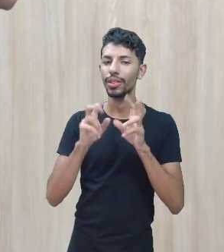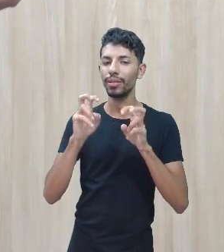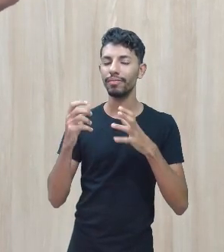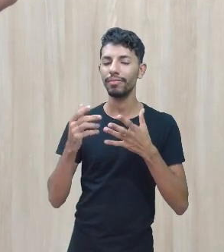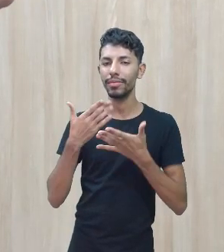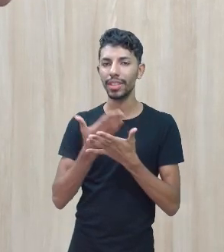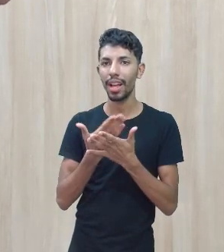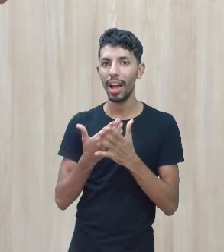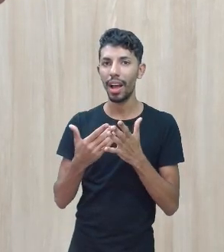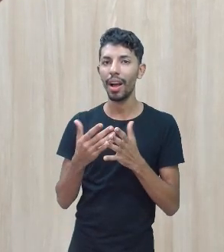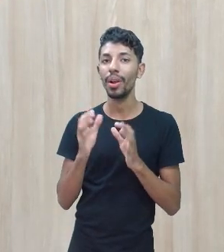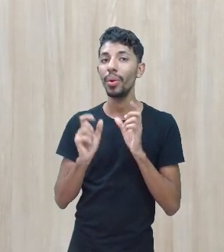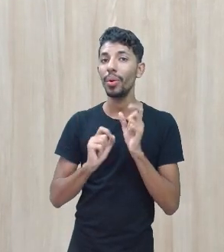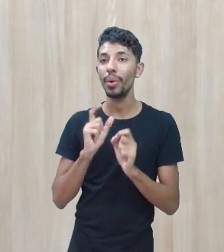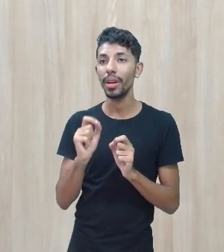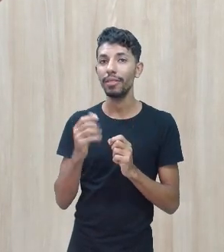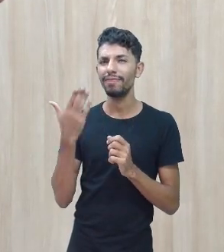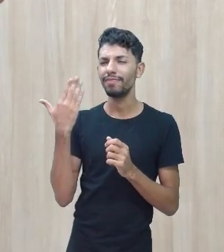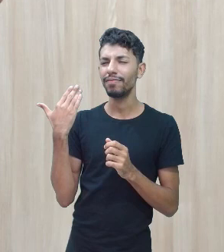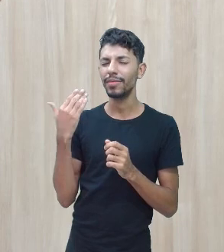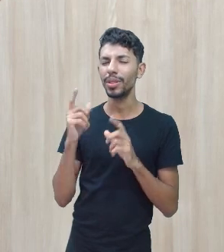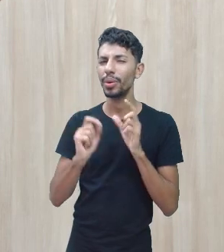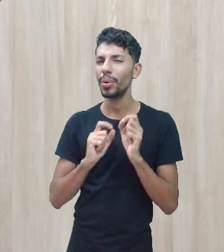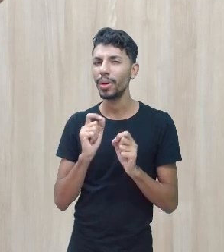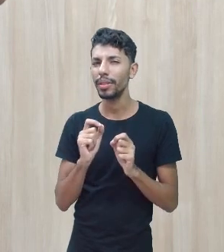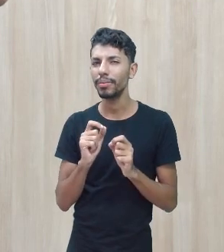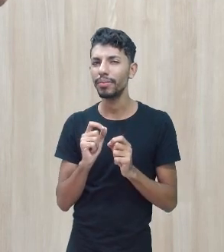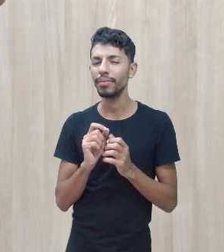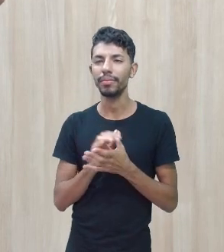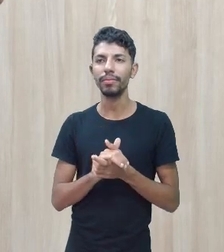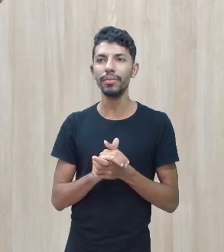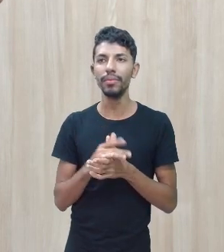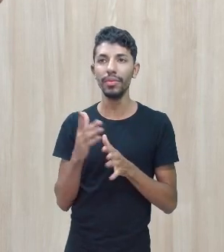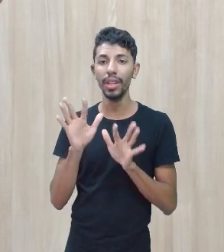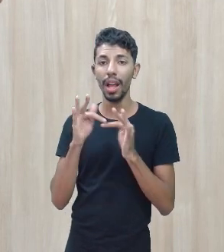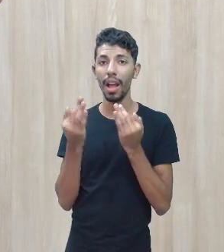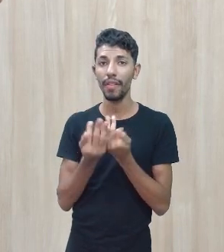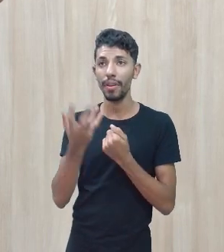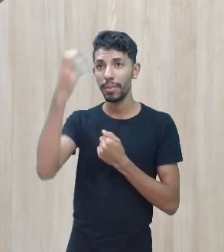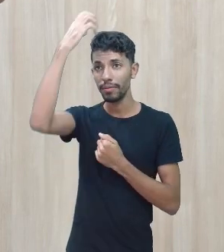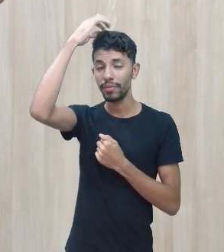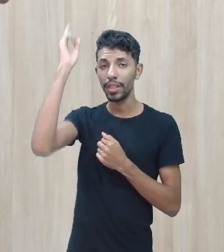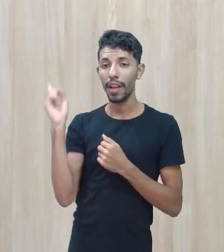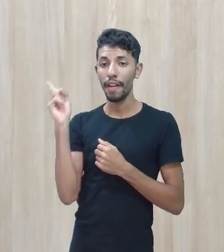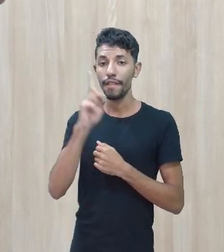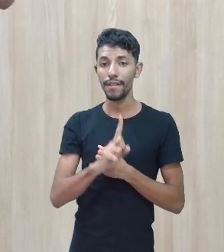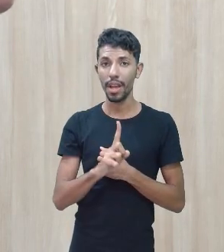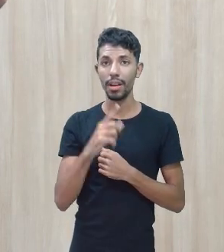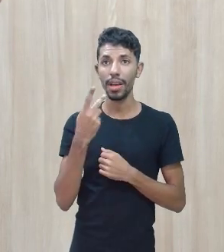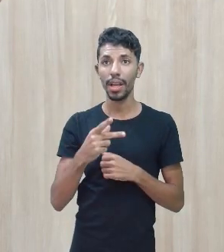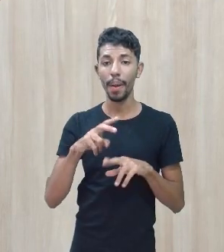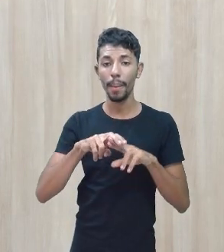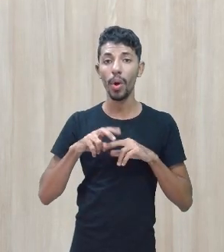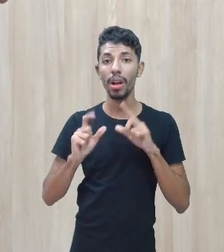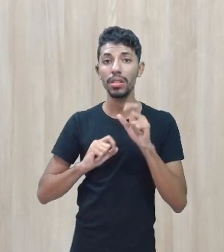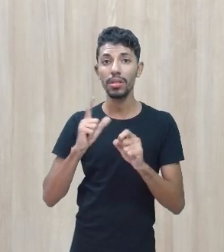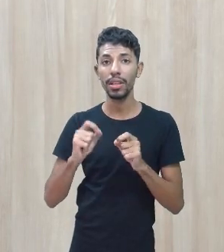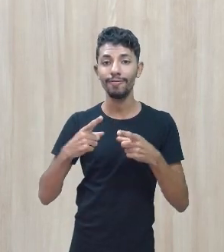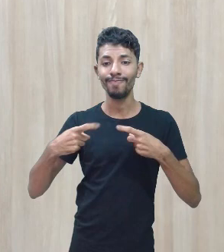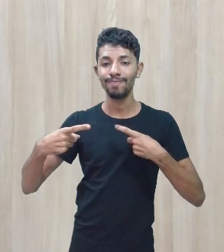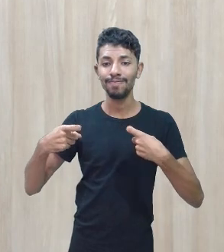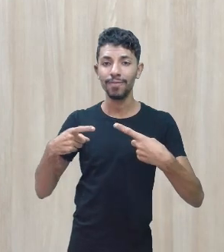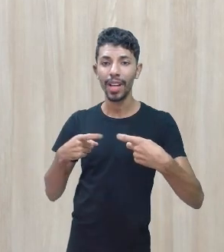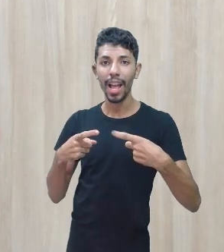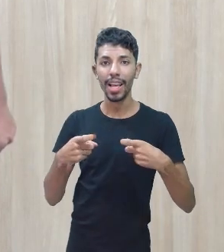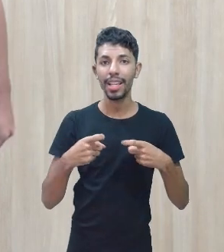do recesso, que a família real ela acabou vindo por conta das circunstâncias, né, das guerras europeias, né, impelido